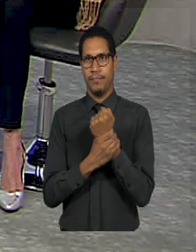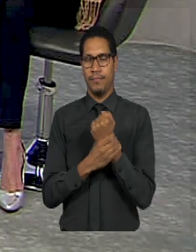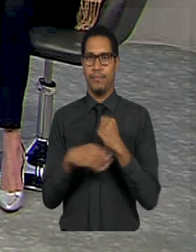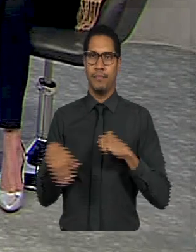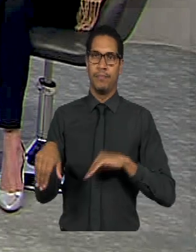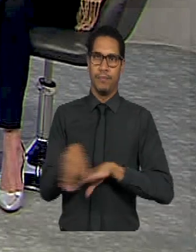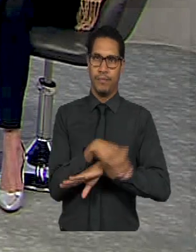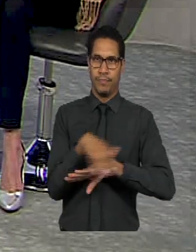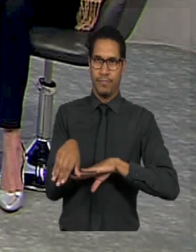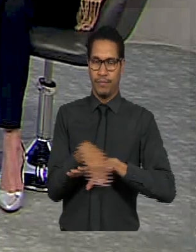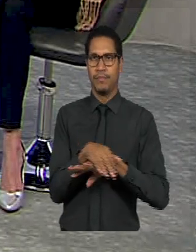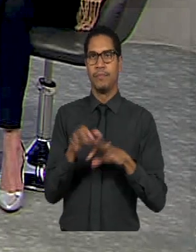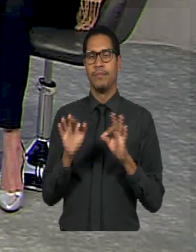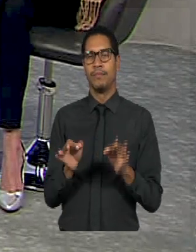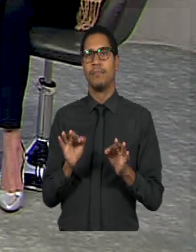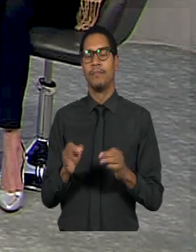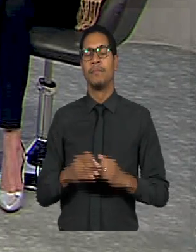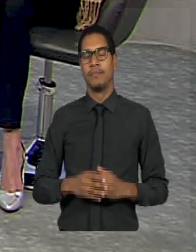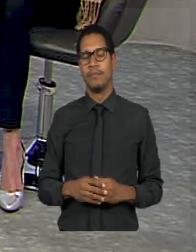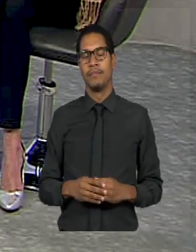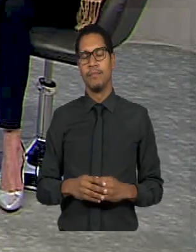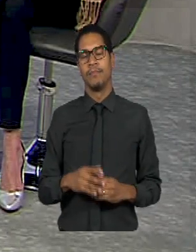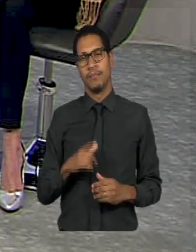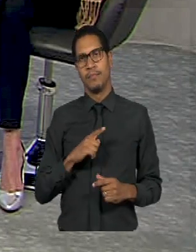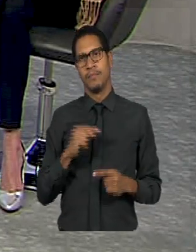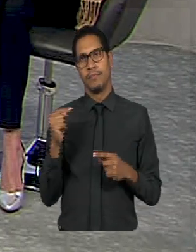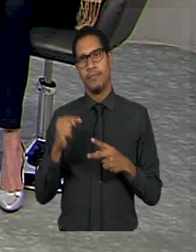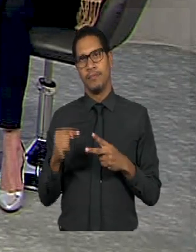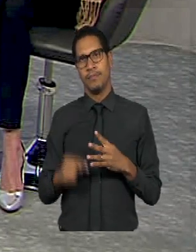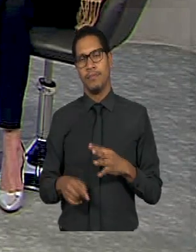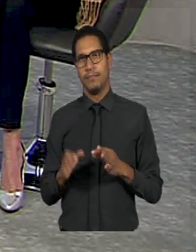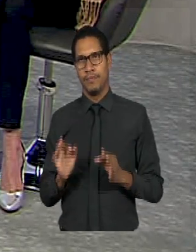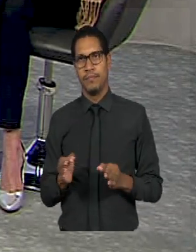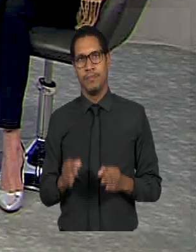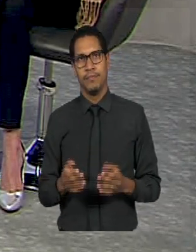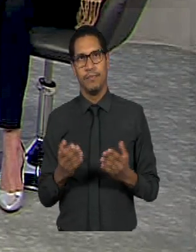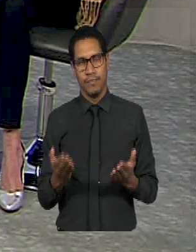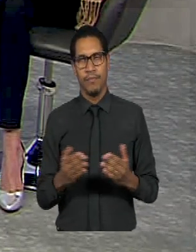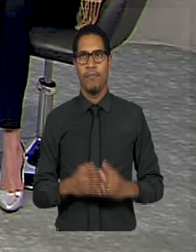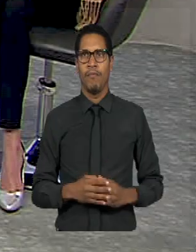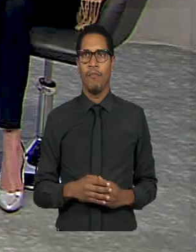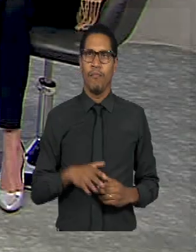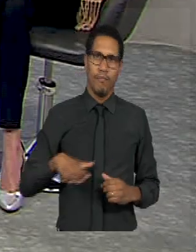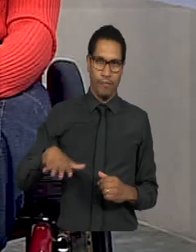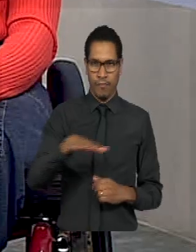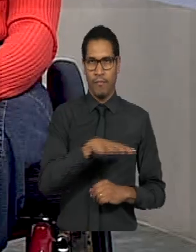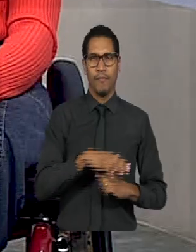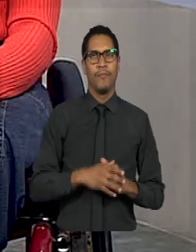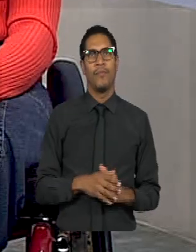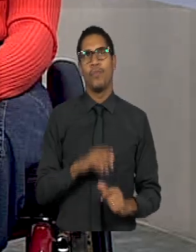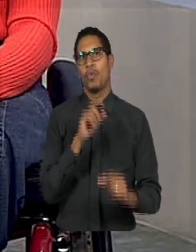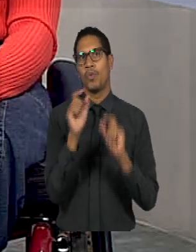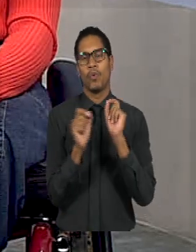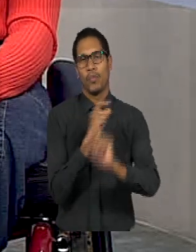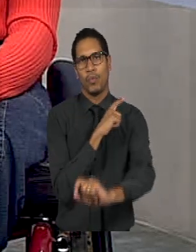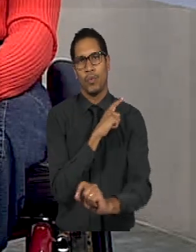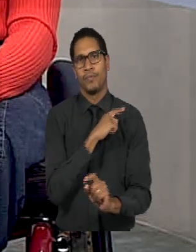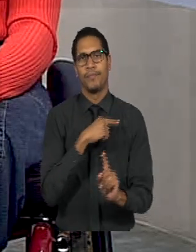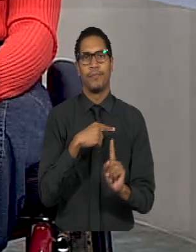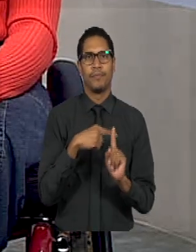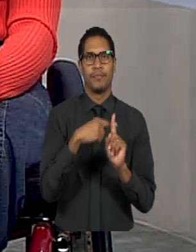Viária também, além de outras coisas, sempre dentro do trânsito. Quais são as vantagens